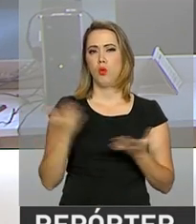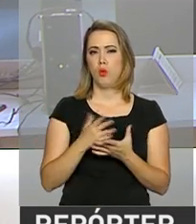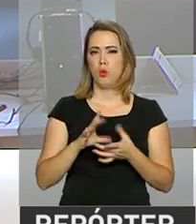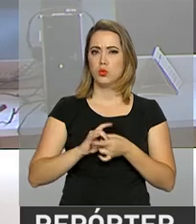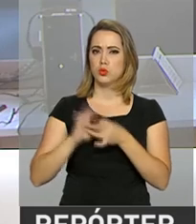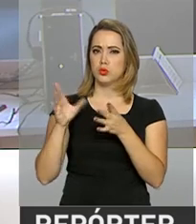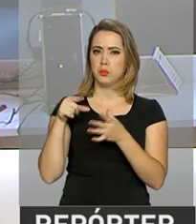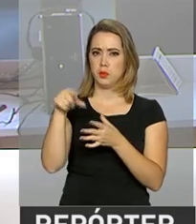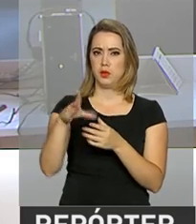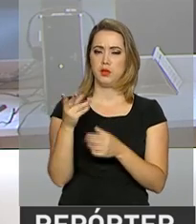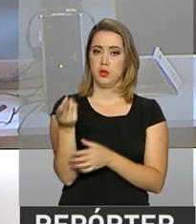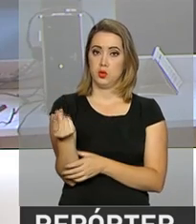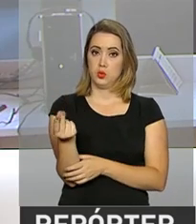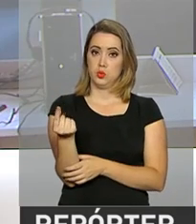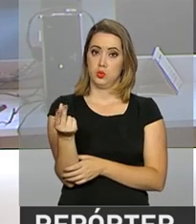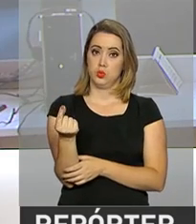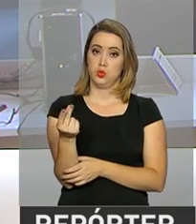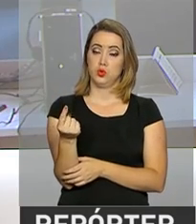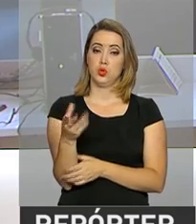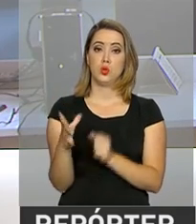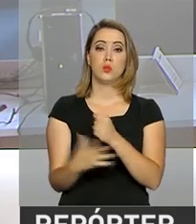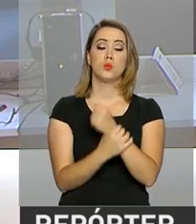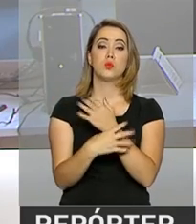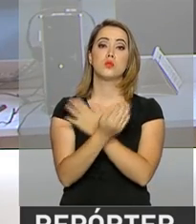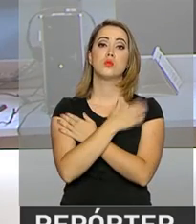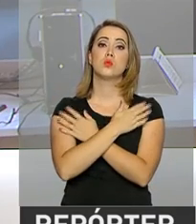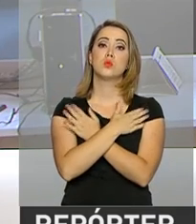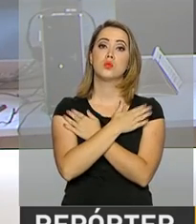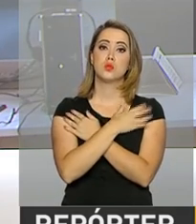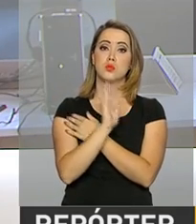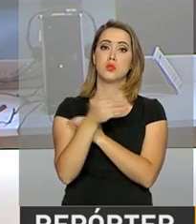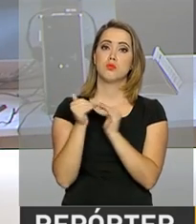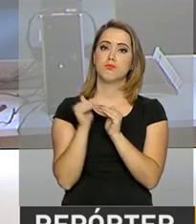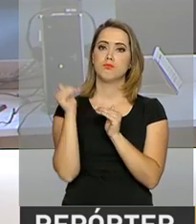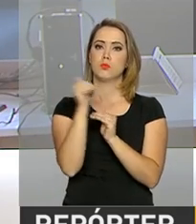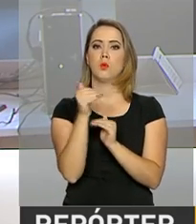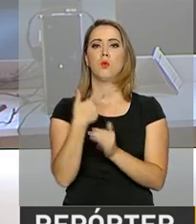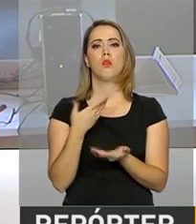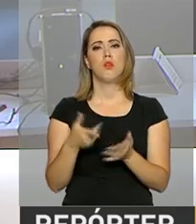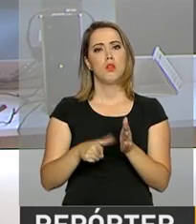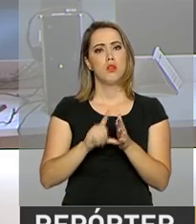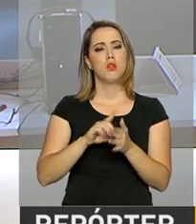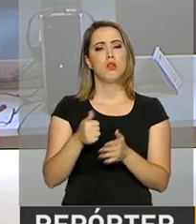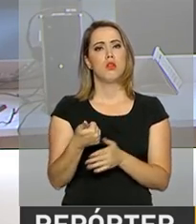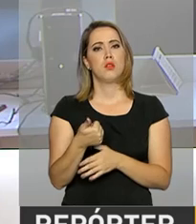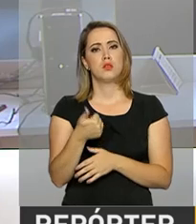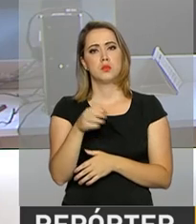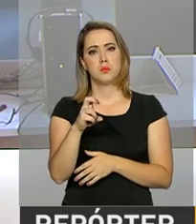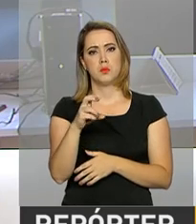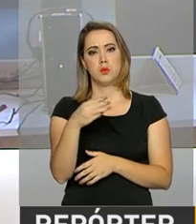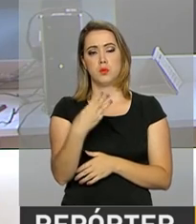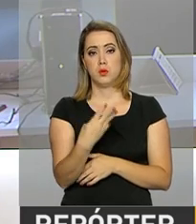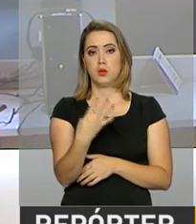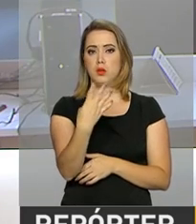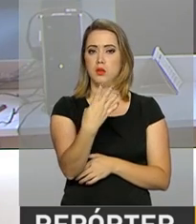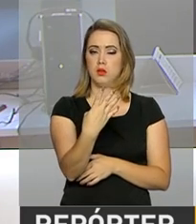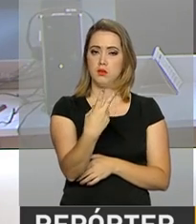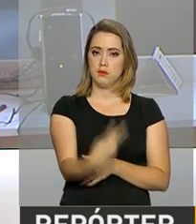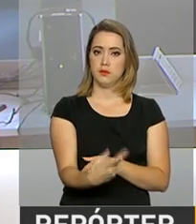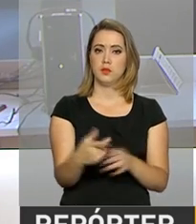seguro desemprego já com reajuste a maior parcela paga ao trabalhador subiu de 15.42 para